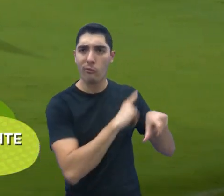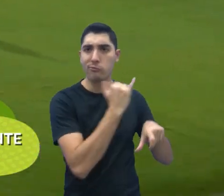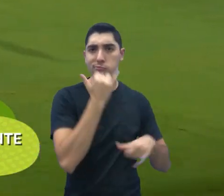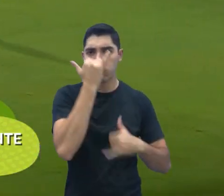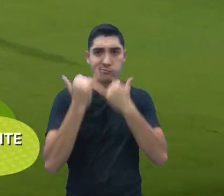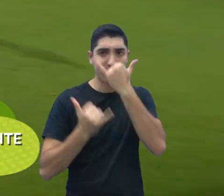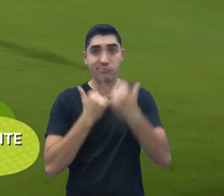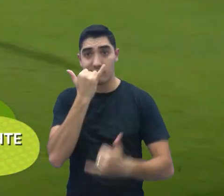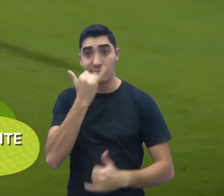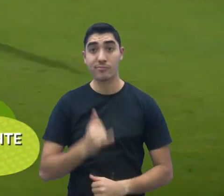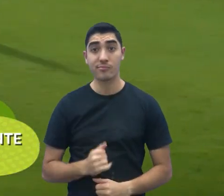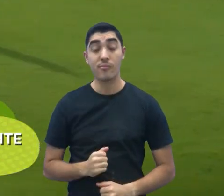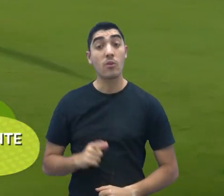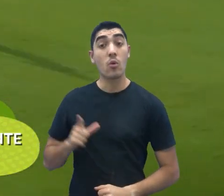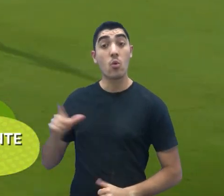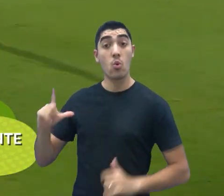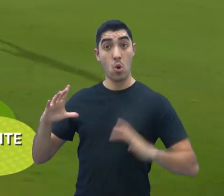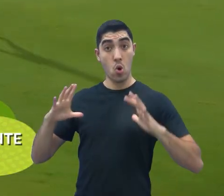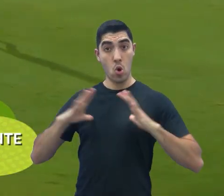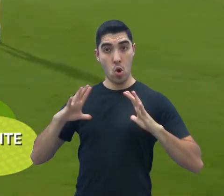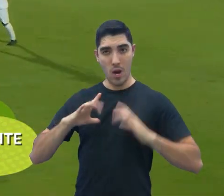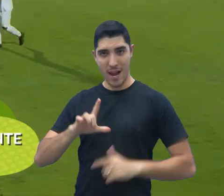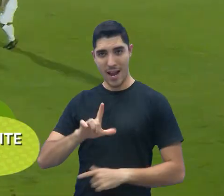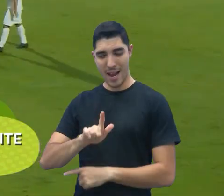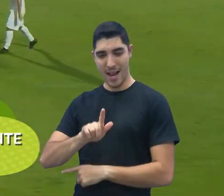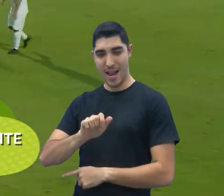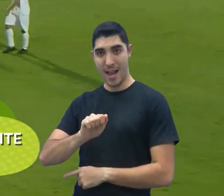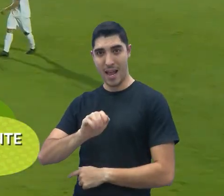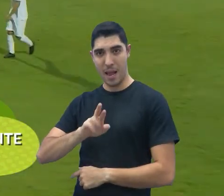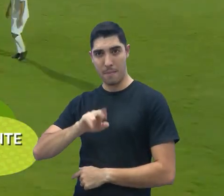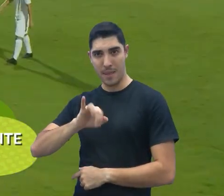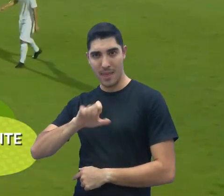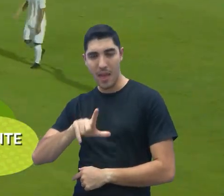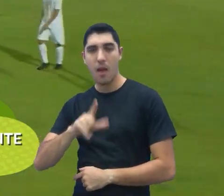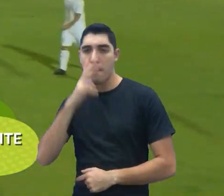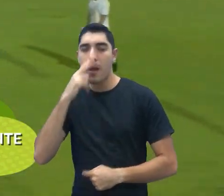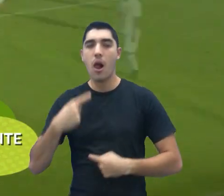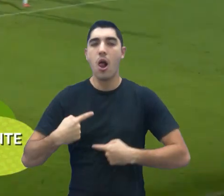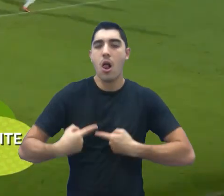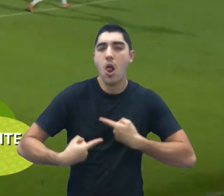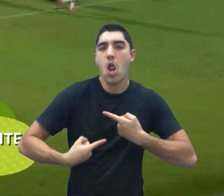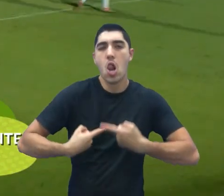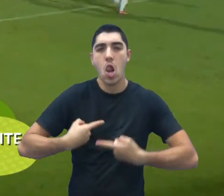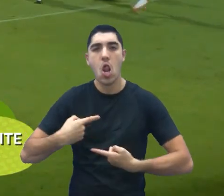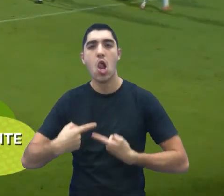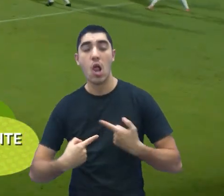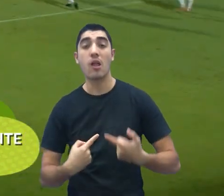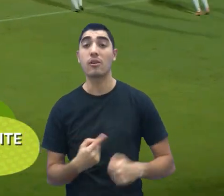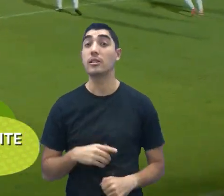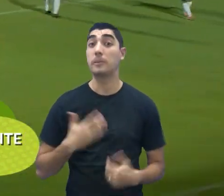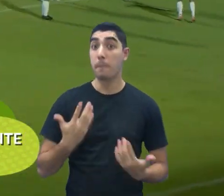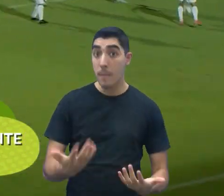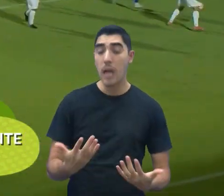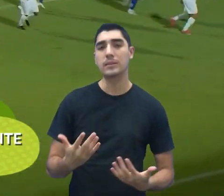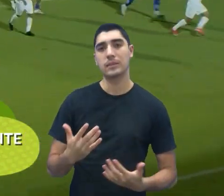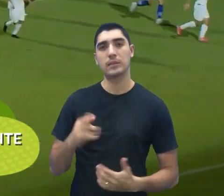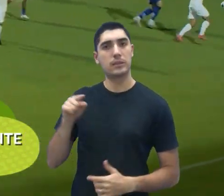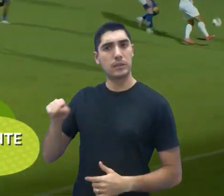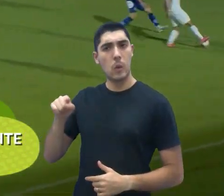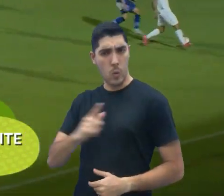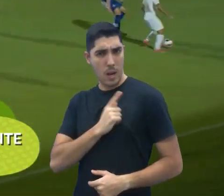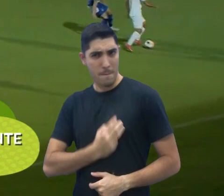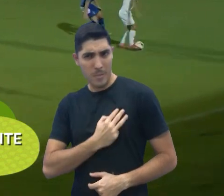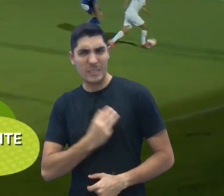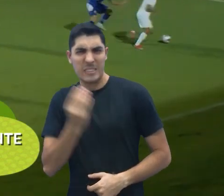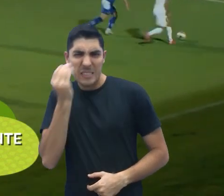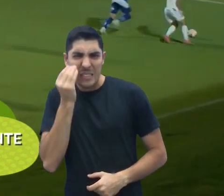na experiência e na malandragem, cozinhava o jogo e ganhava tempo. E não teve pressão do Prudente que